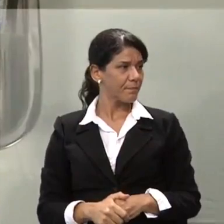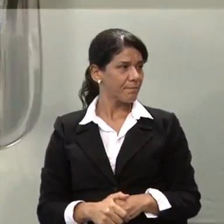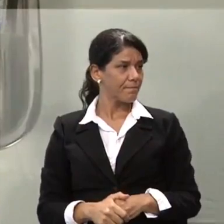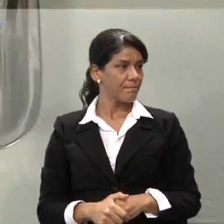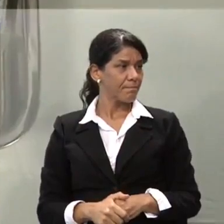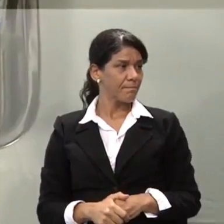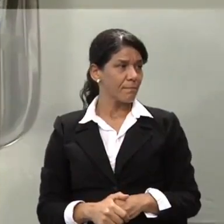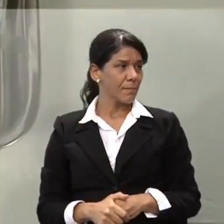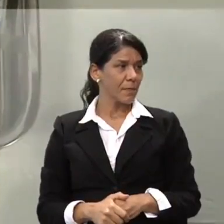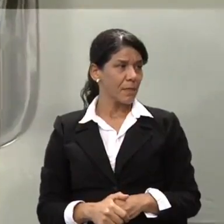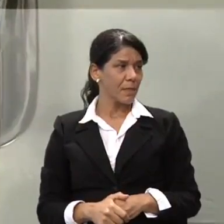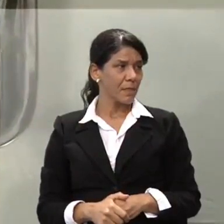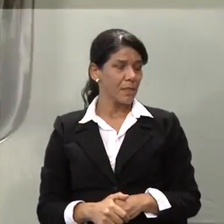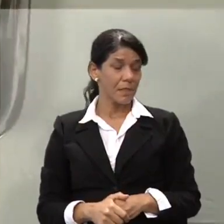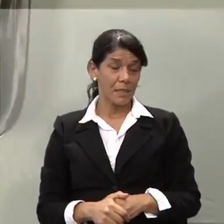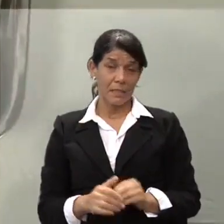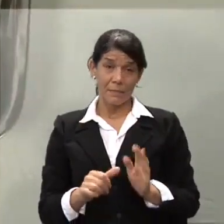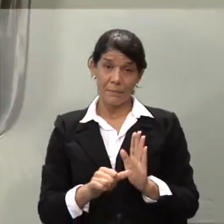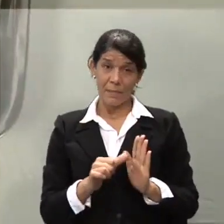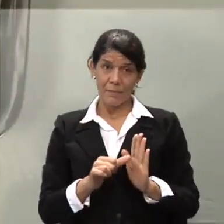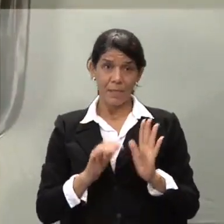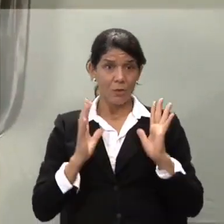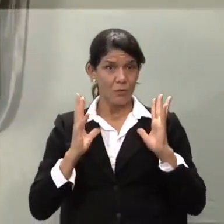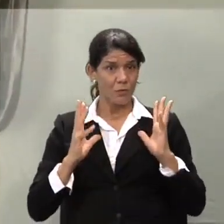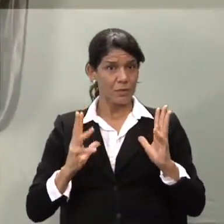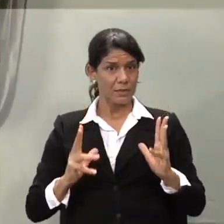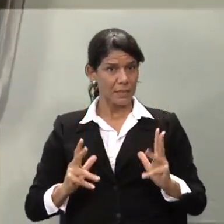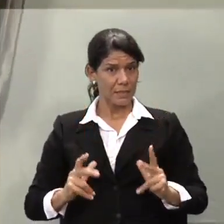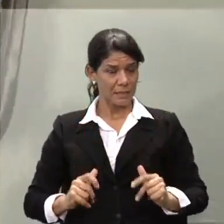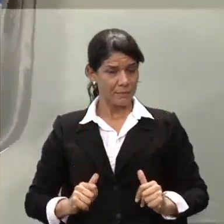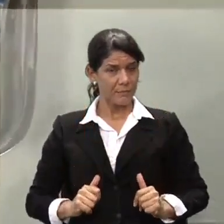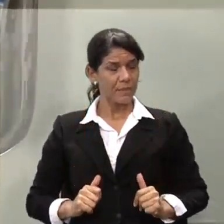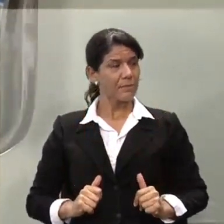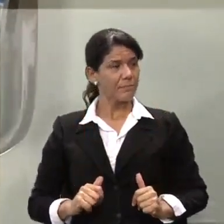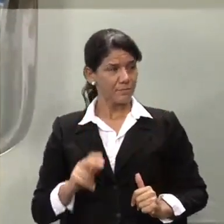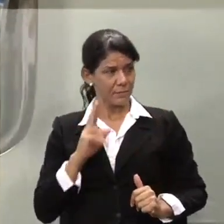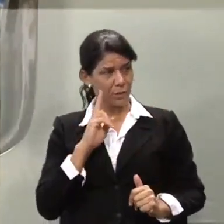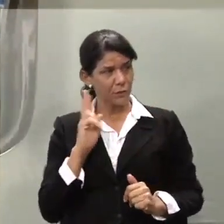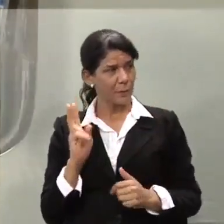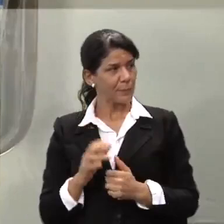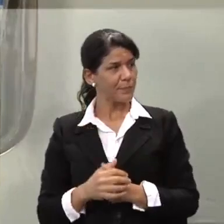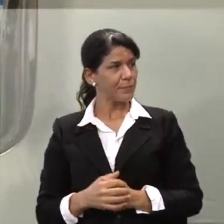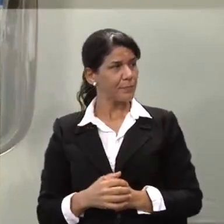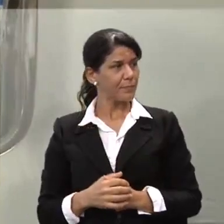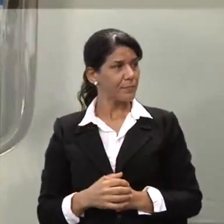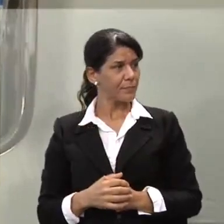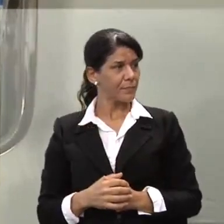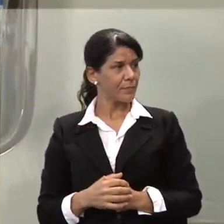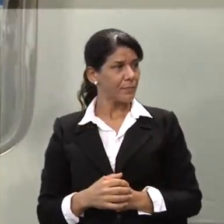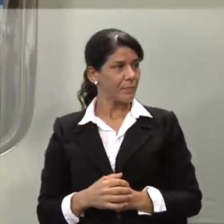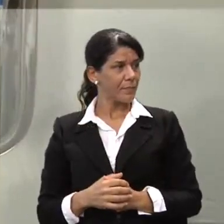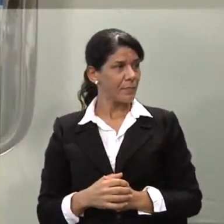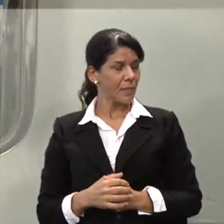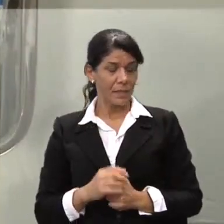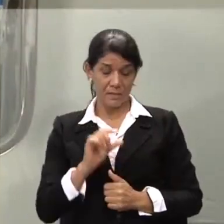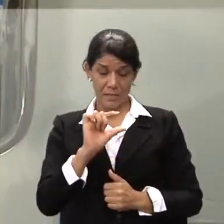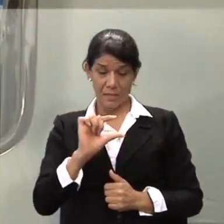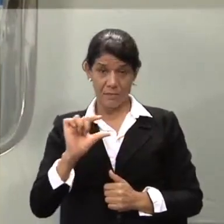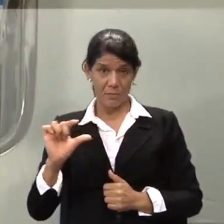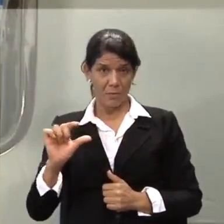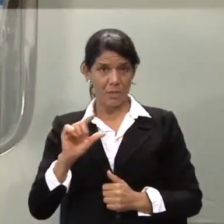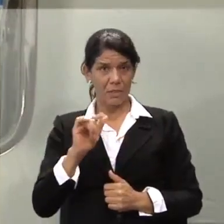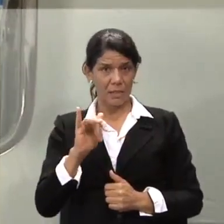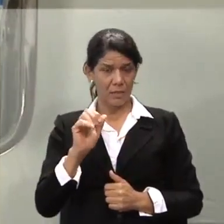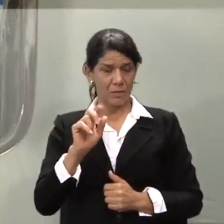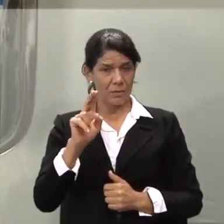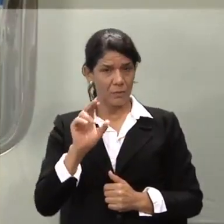a limpeza das extremidades, principalmente do soro, das ampolas de glicose da concentração de